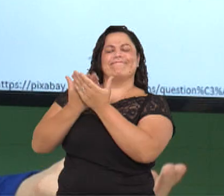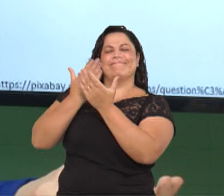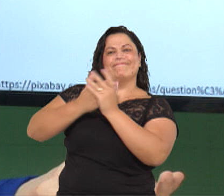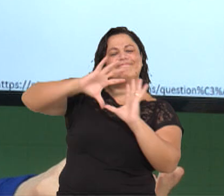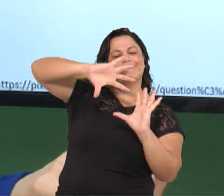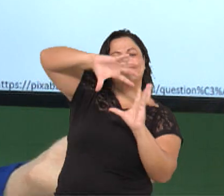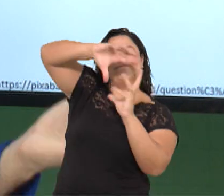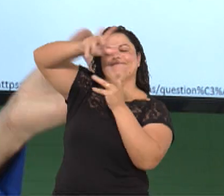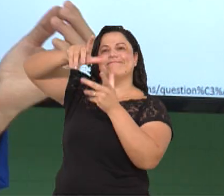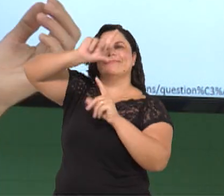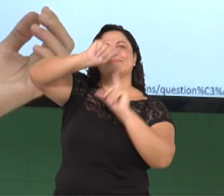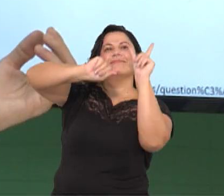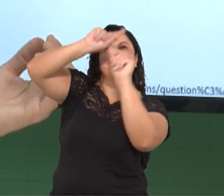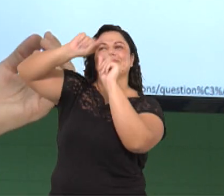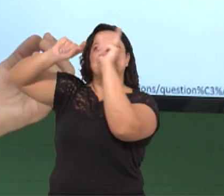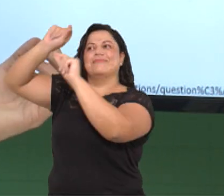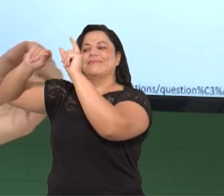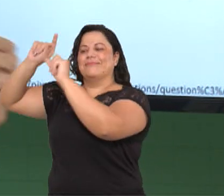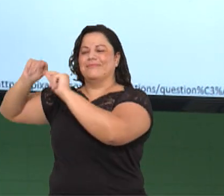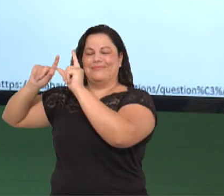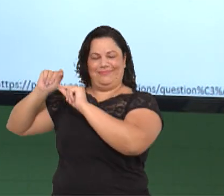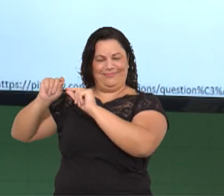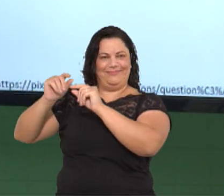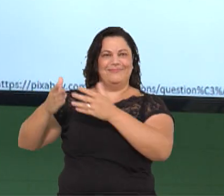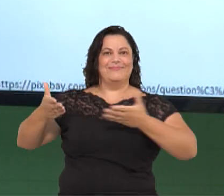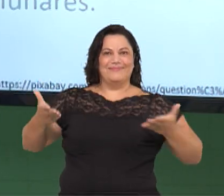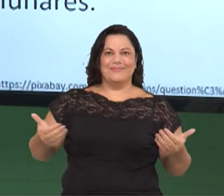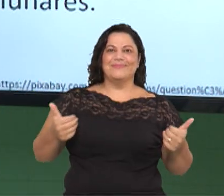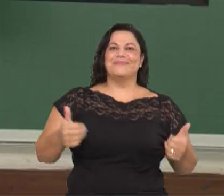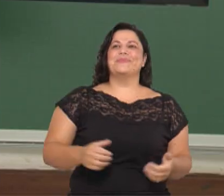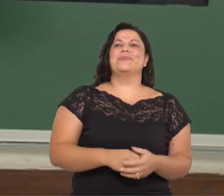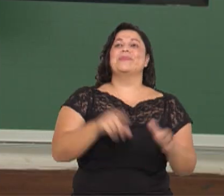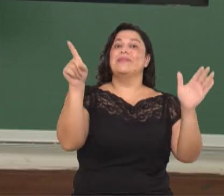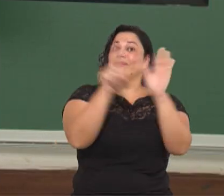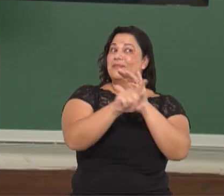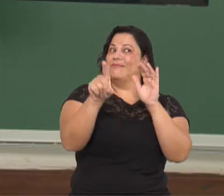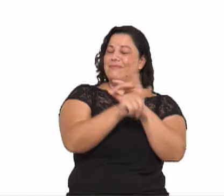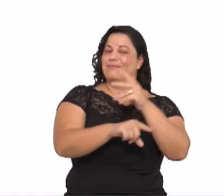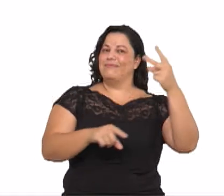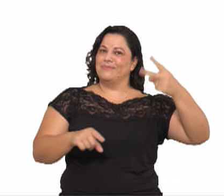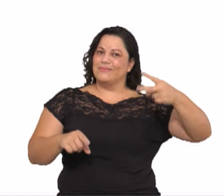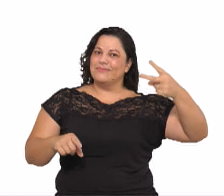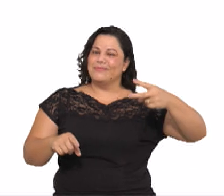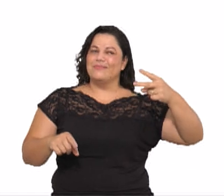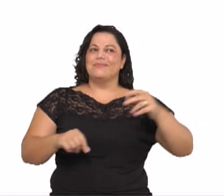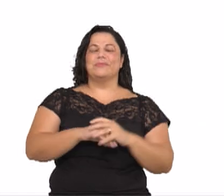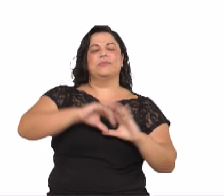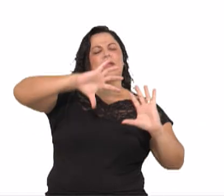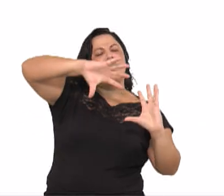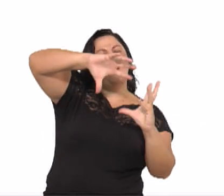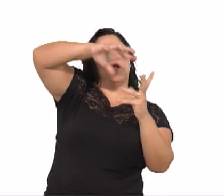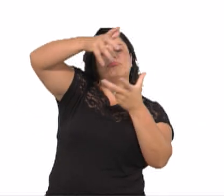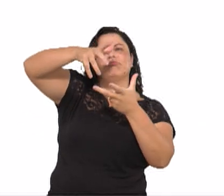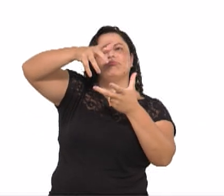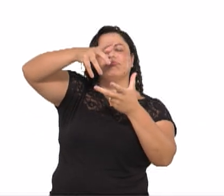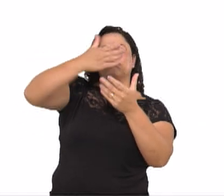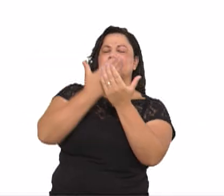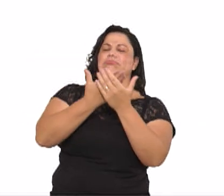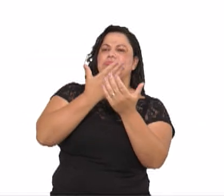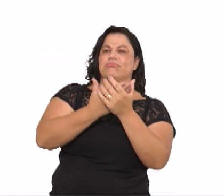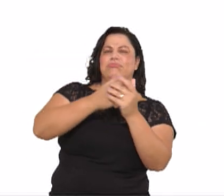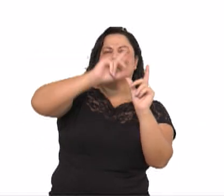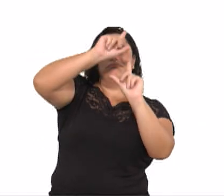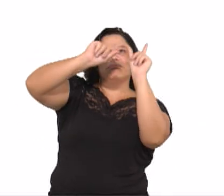os corpos celestes, astronomia. Vamos para a pergunta número 2? A astronomia estuda a estrutura e